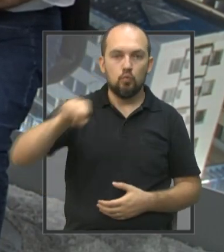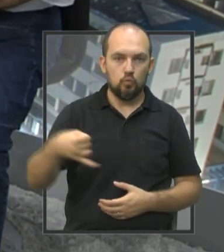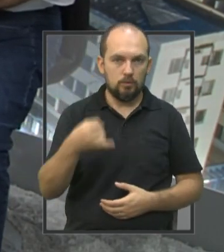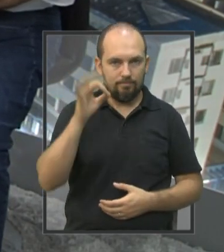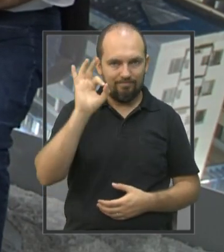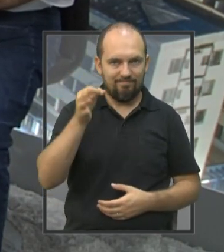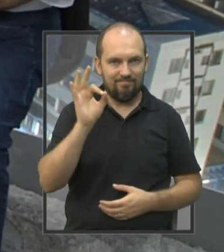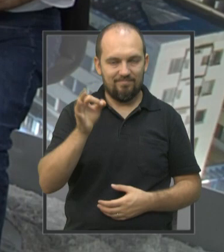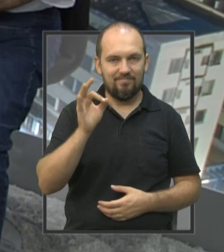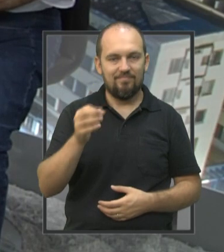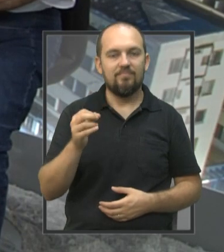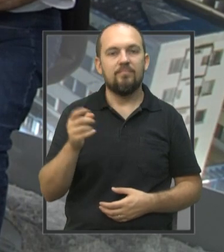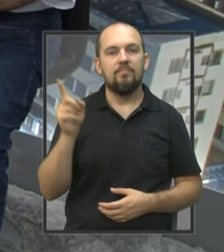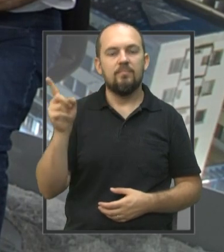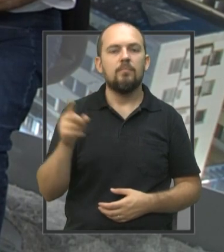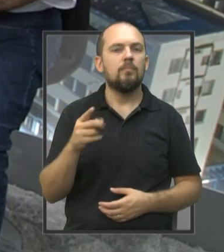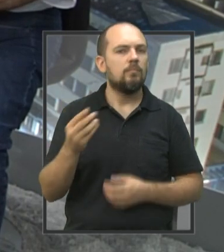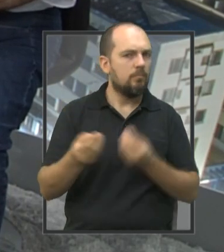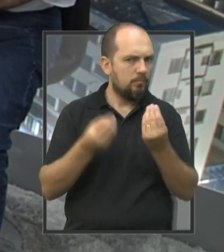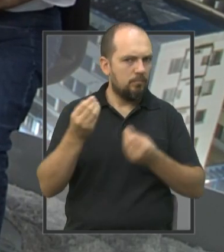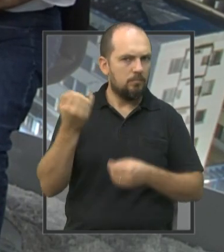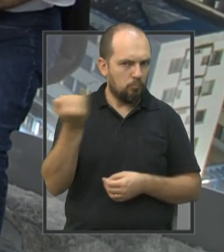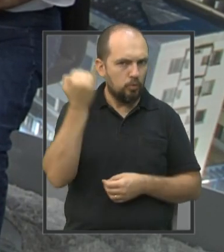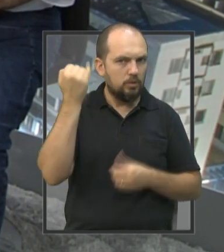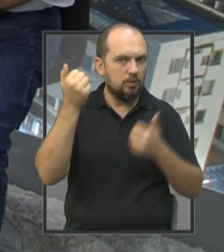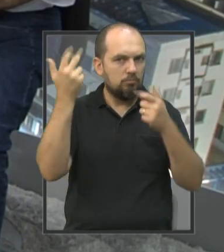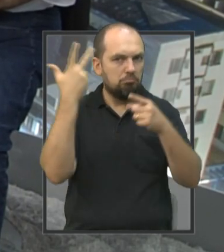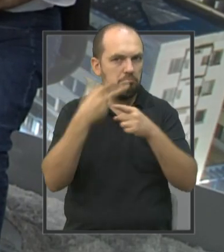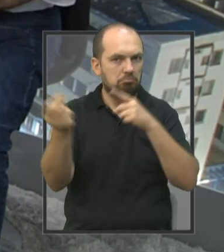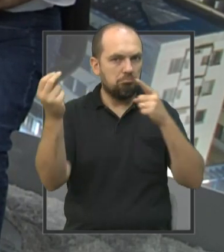antigo Hospital São Judas. Isso. Uma importante conquista, vereador?